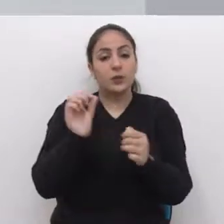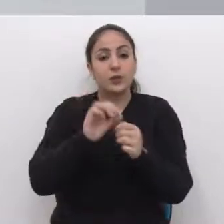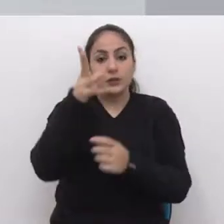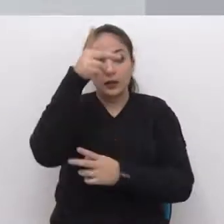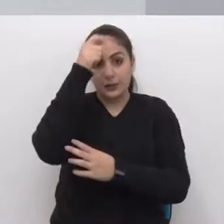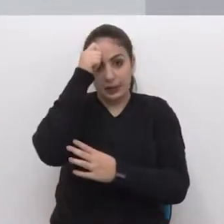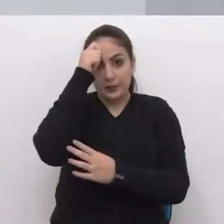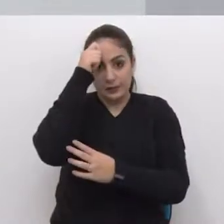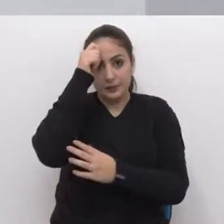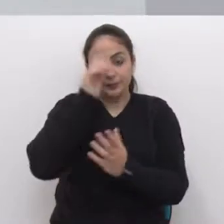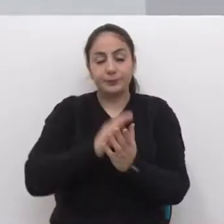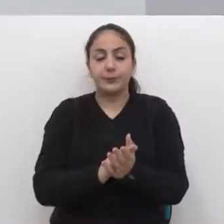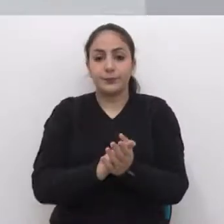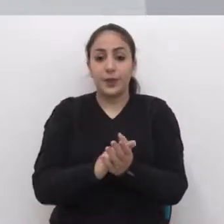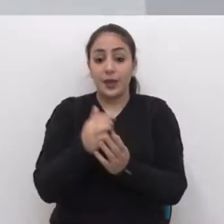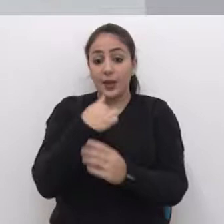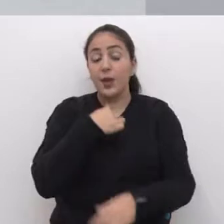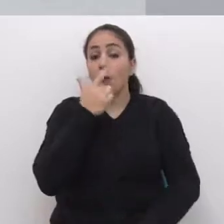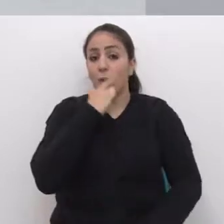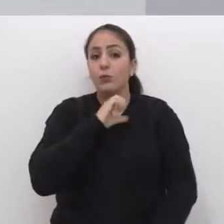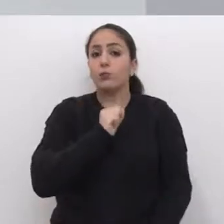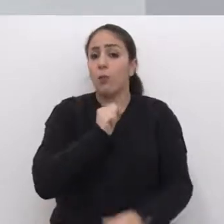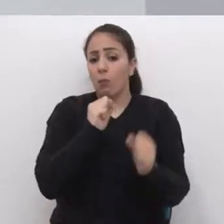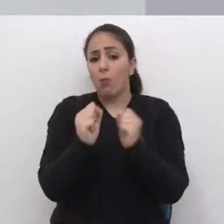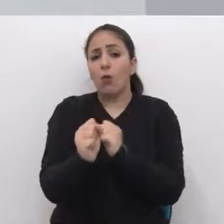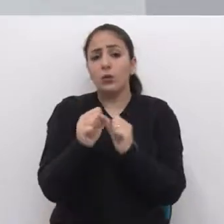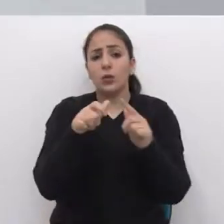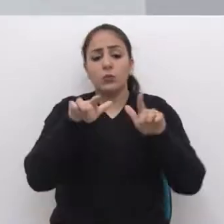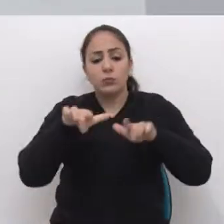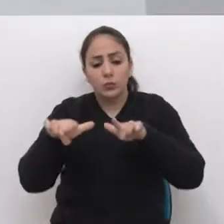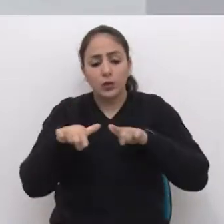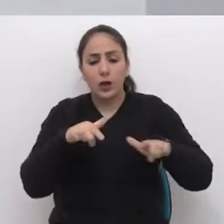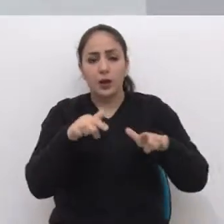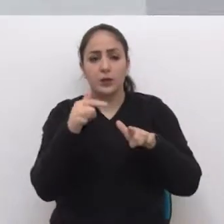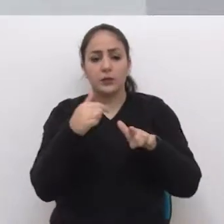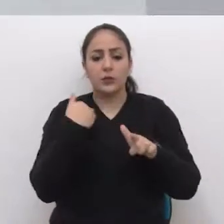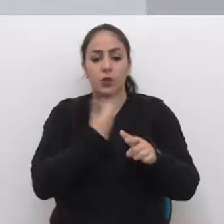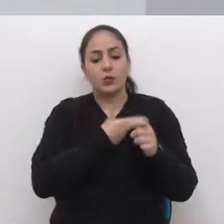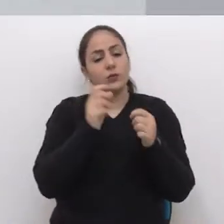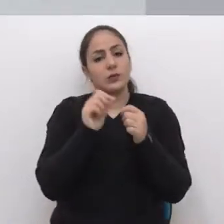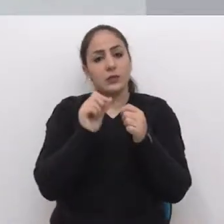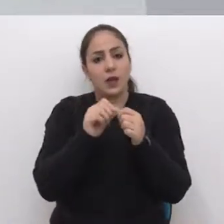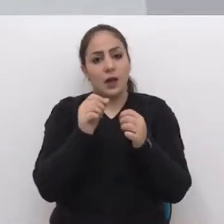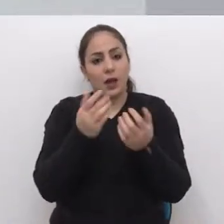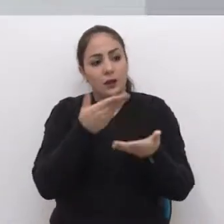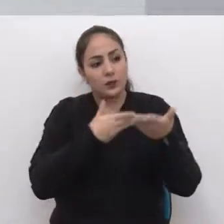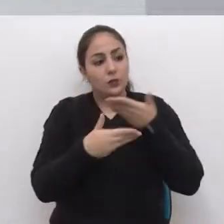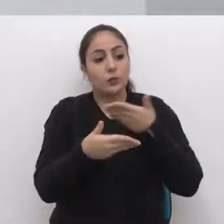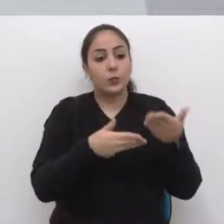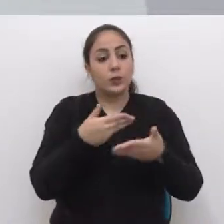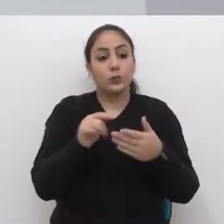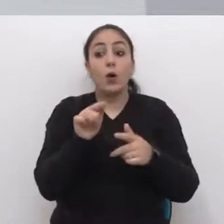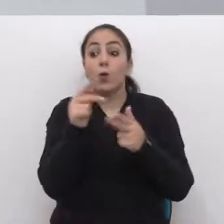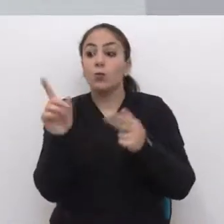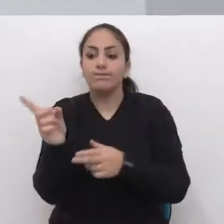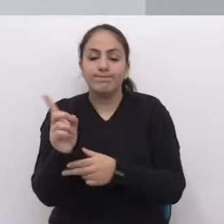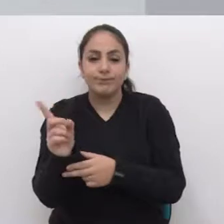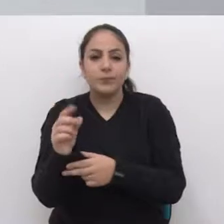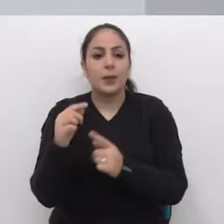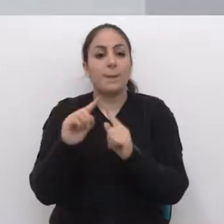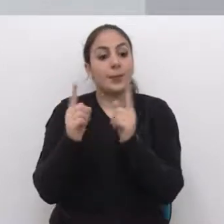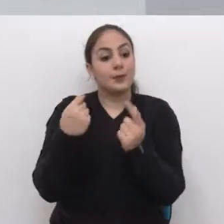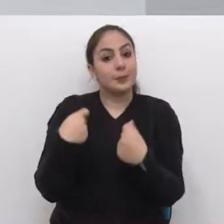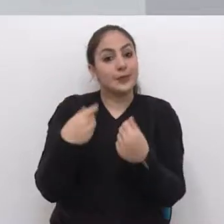sua solicitação. Ele disse, eu acho que é possível em alguns pontos a gente fazer esse atendimento, em outros talvez não, mas é